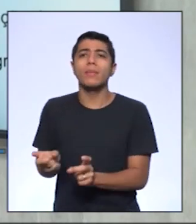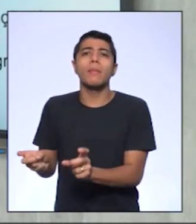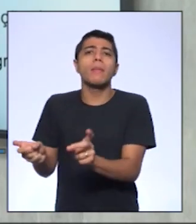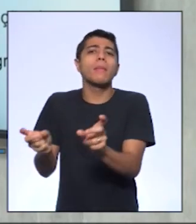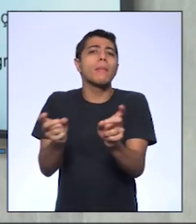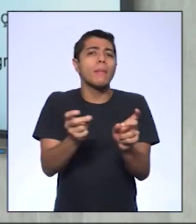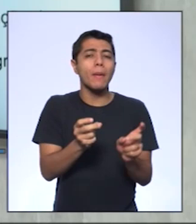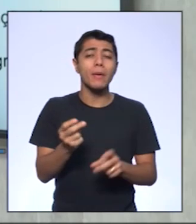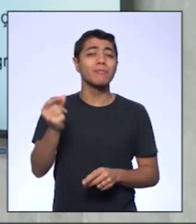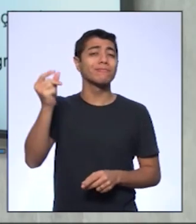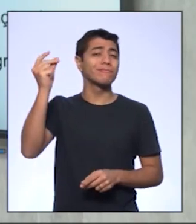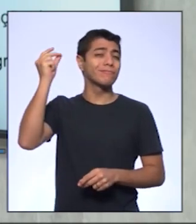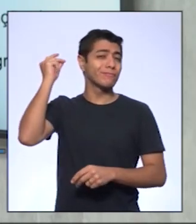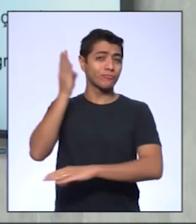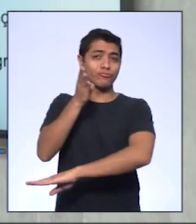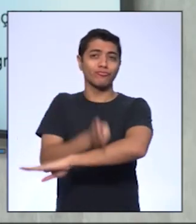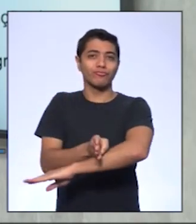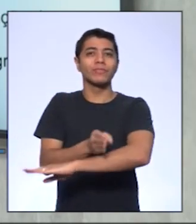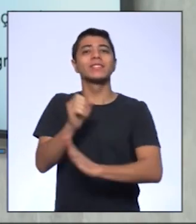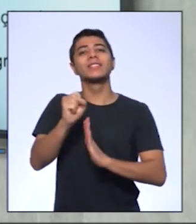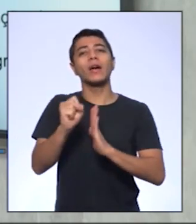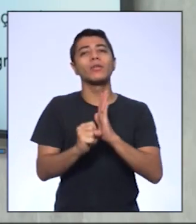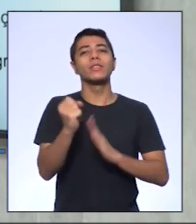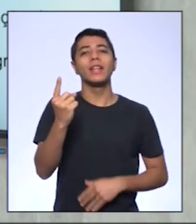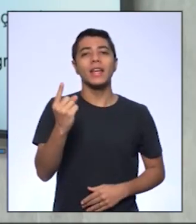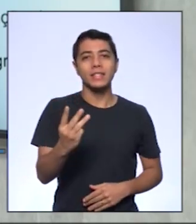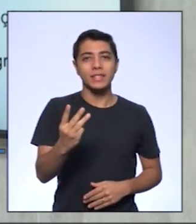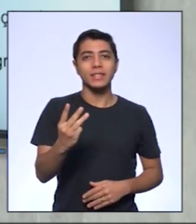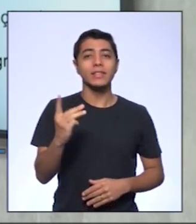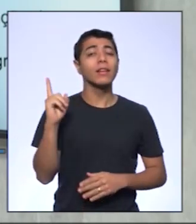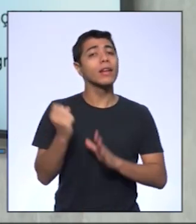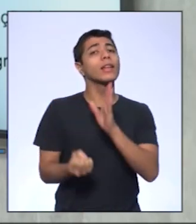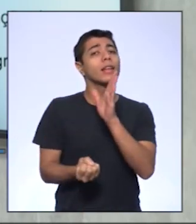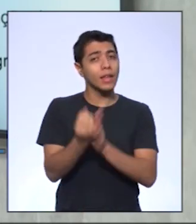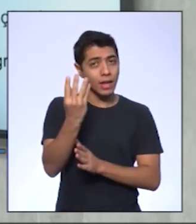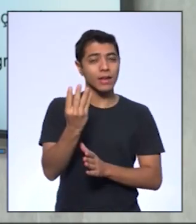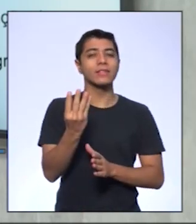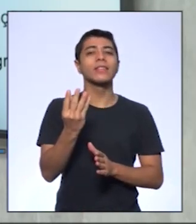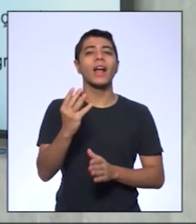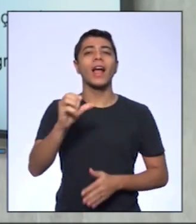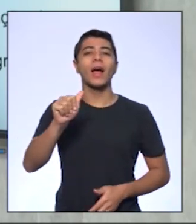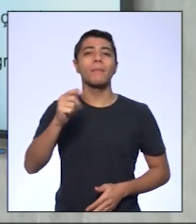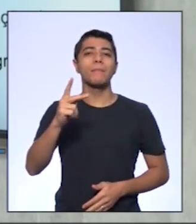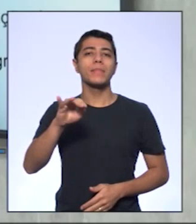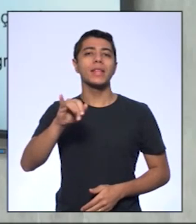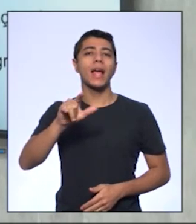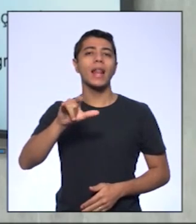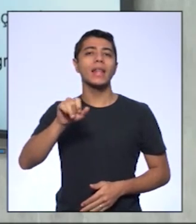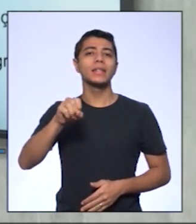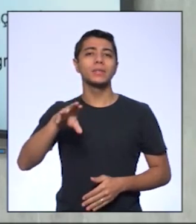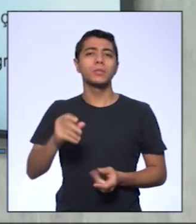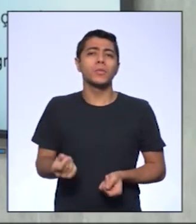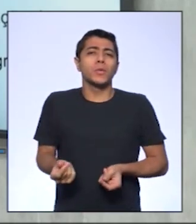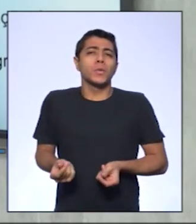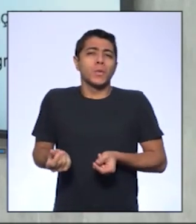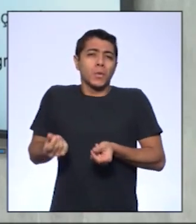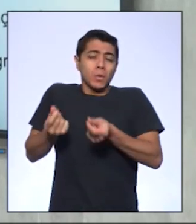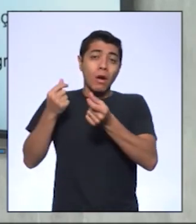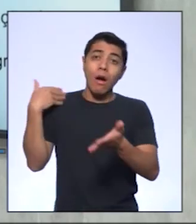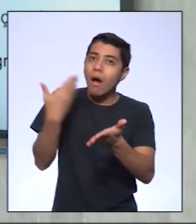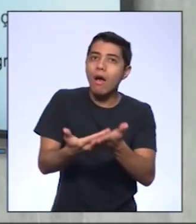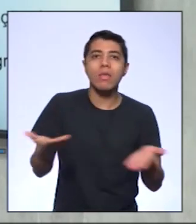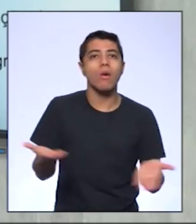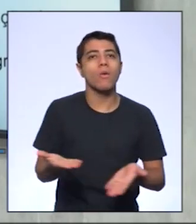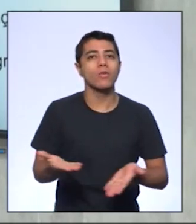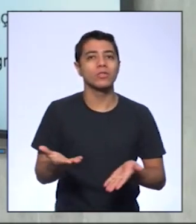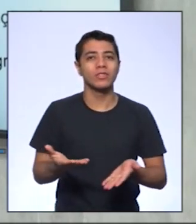é um negócio que surgiu aqui e que existe até hoje. Gente, a cidade do mundo atual vem dessa. O comércio do mundo atual